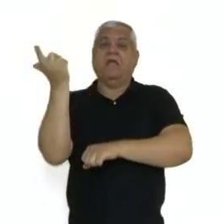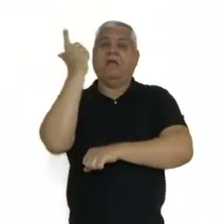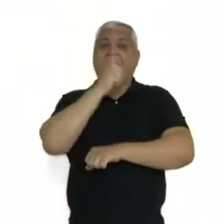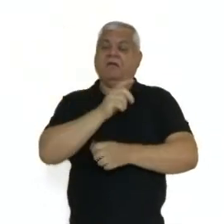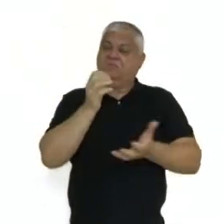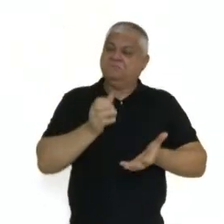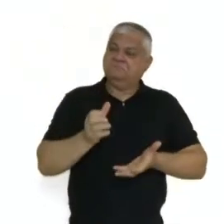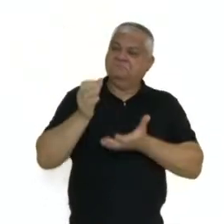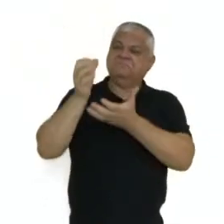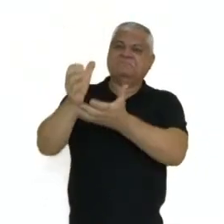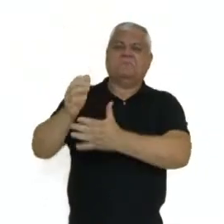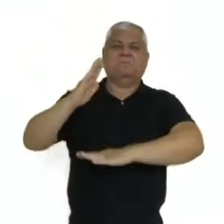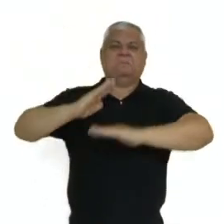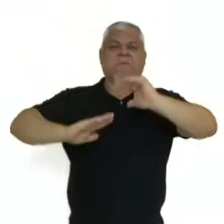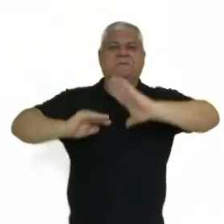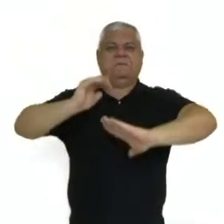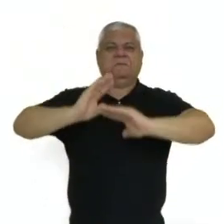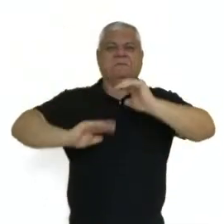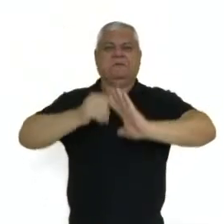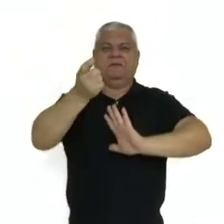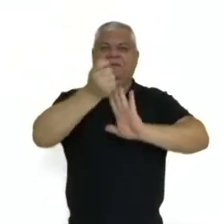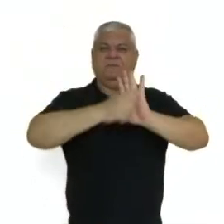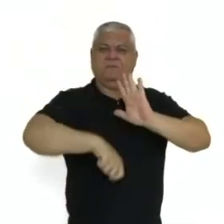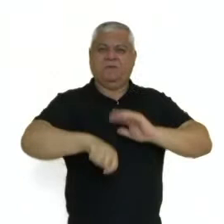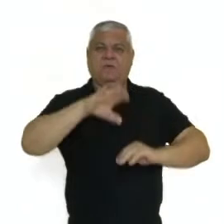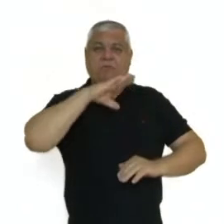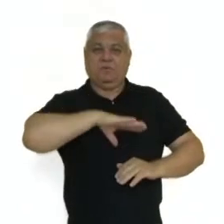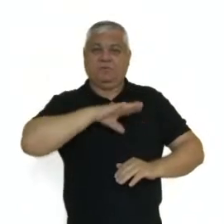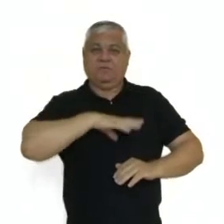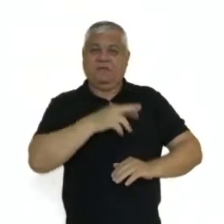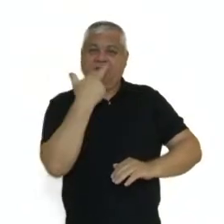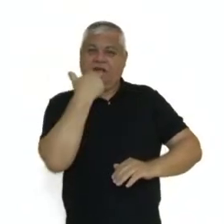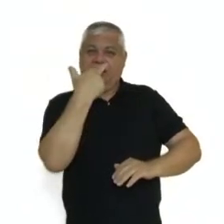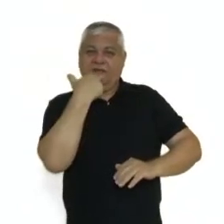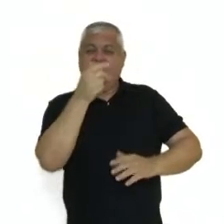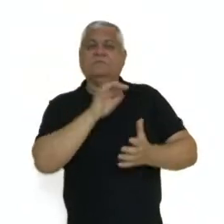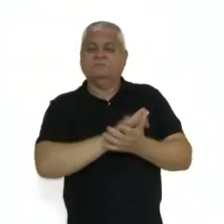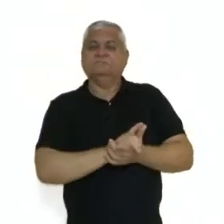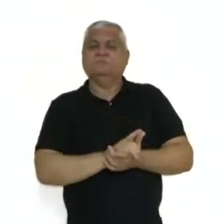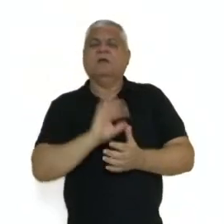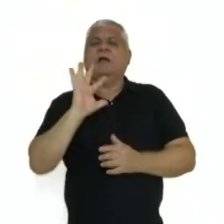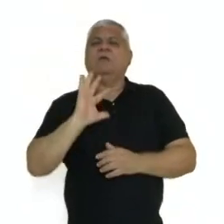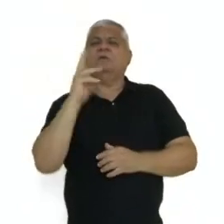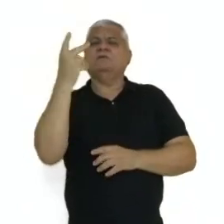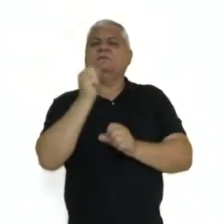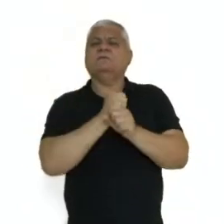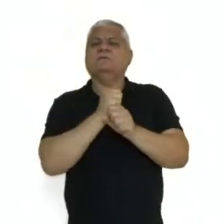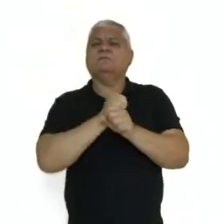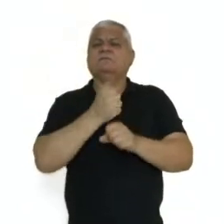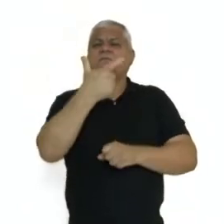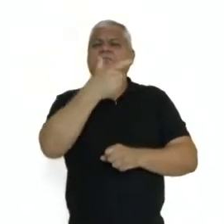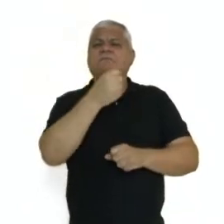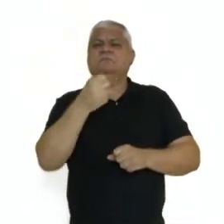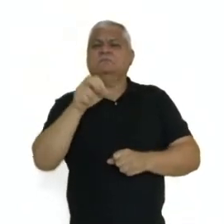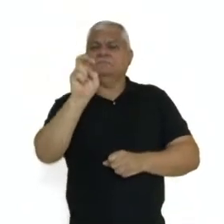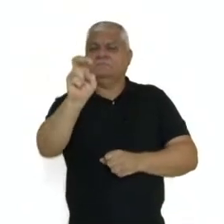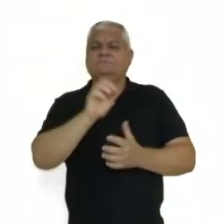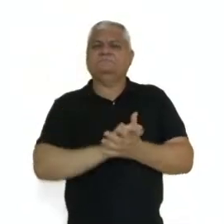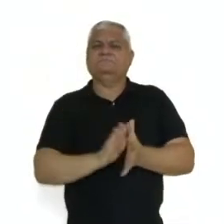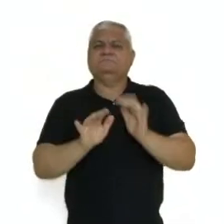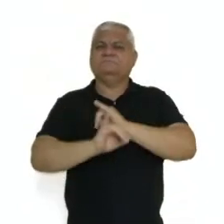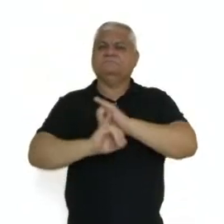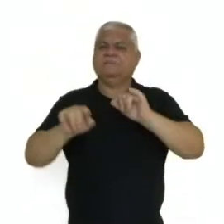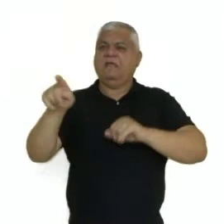escritores de países como o português, como a língua oficial, ocorrida em 2005. Lígia foi